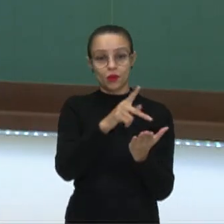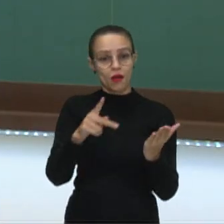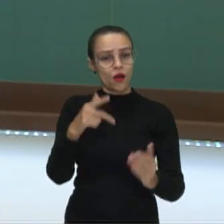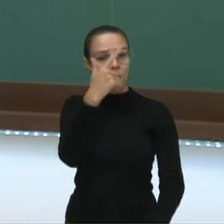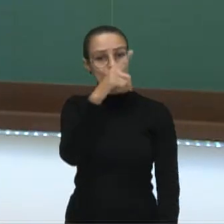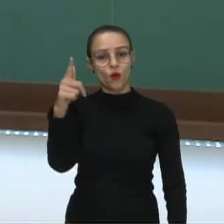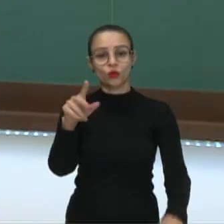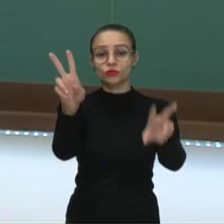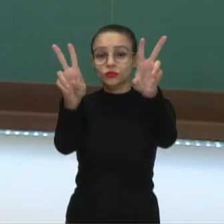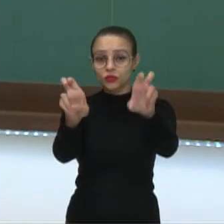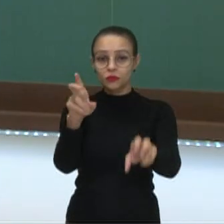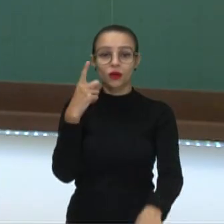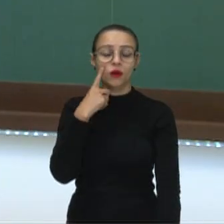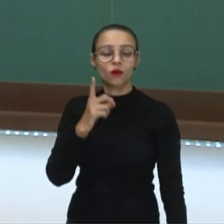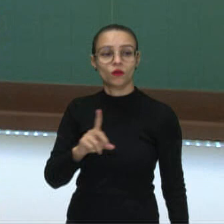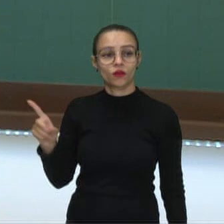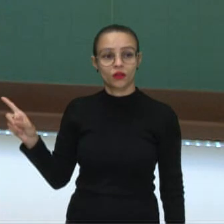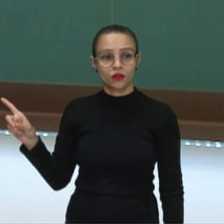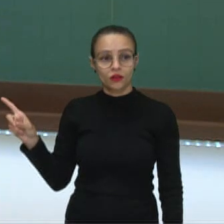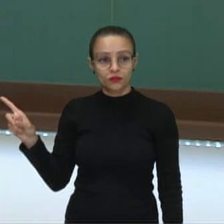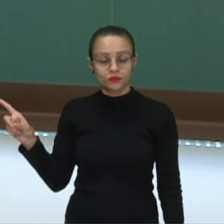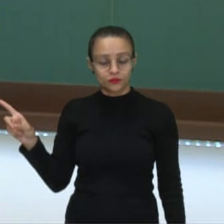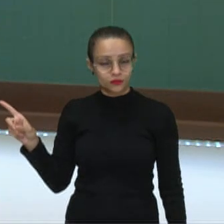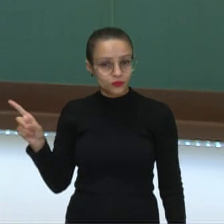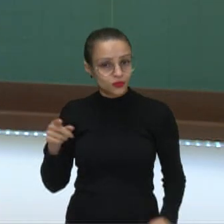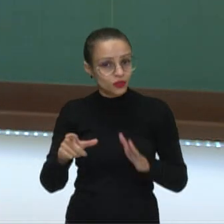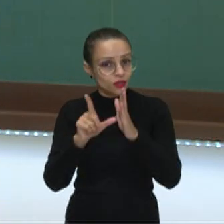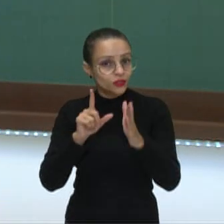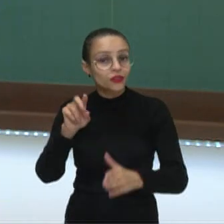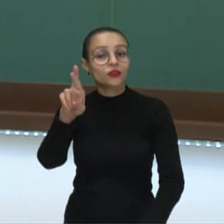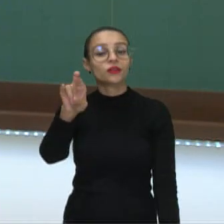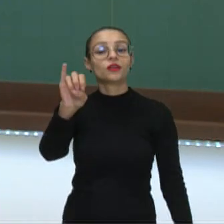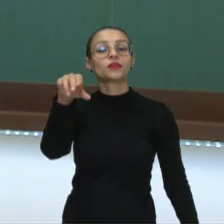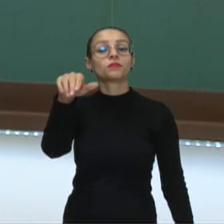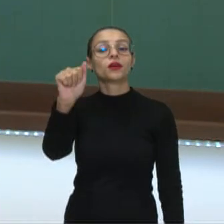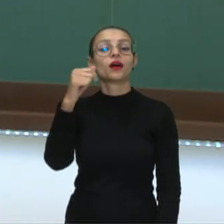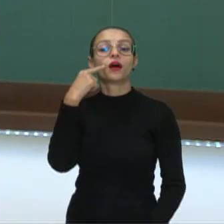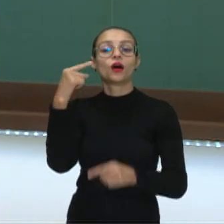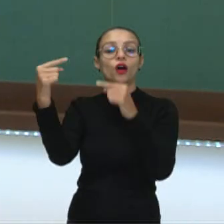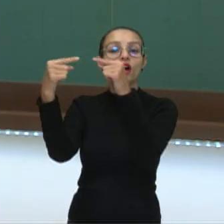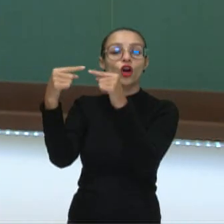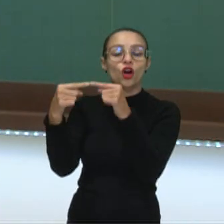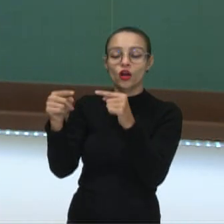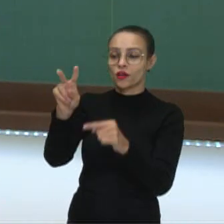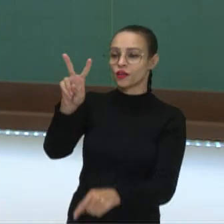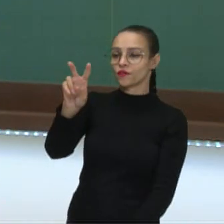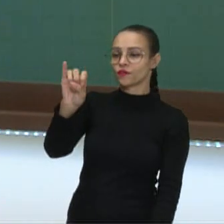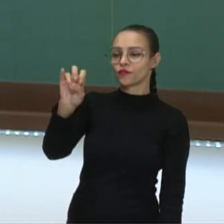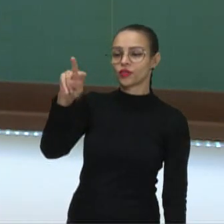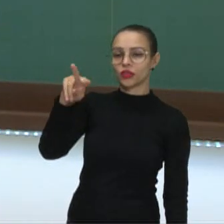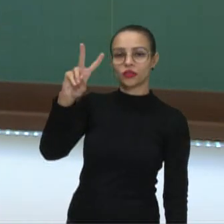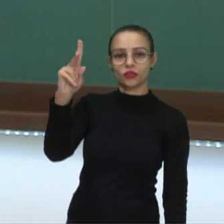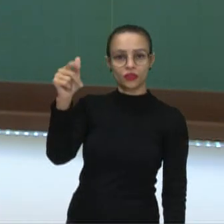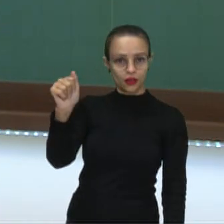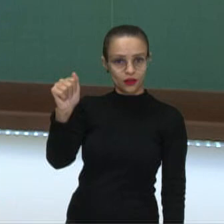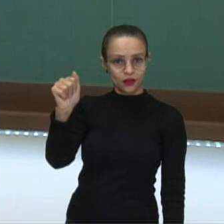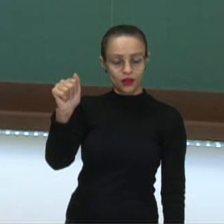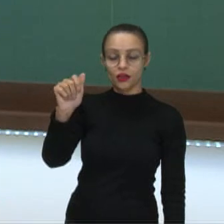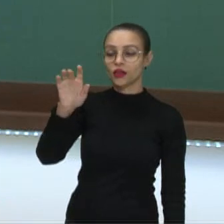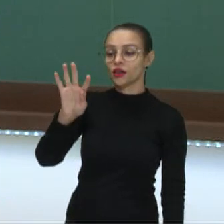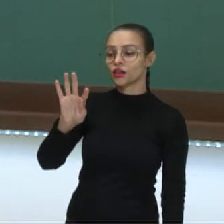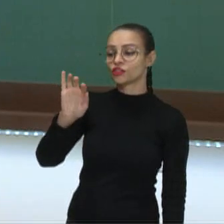que a gente já observa? Aquilo que a professora comentou há pouco, a questão das rimas. Ó. Vinha,